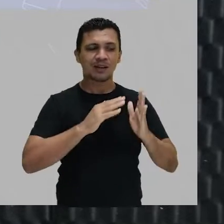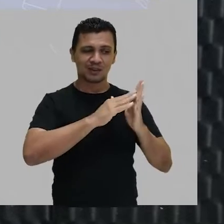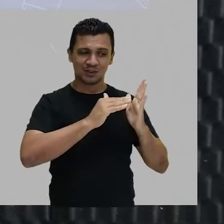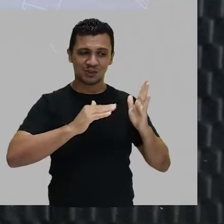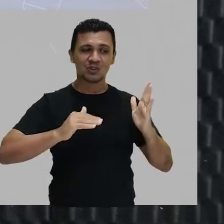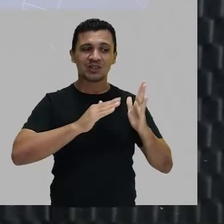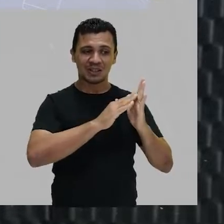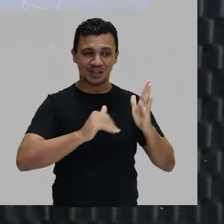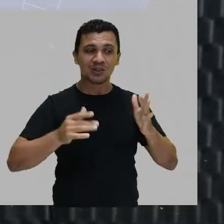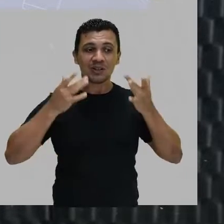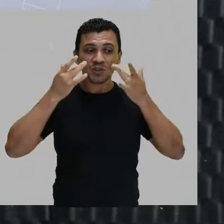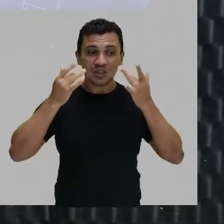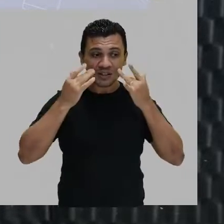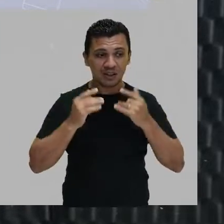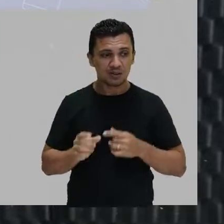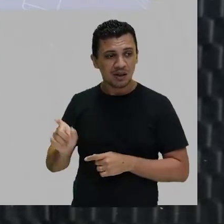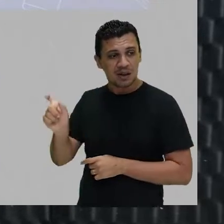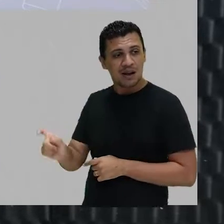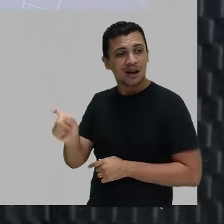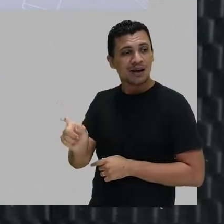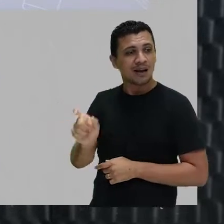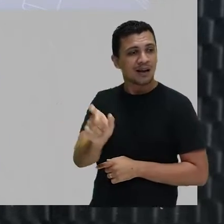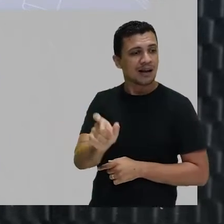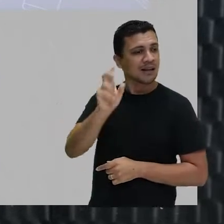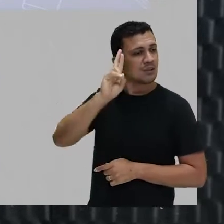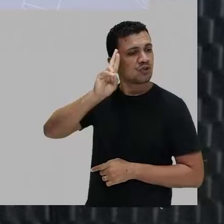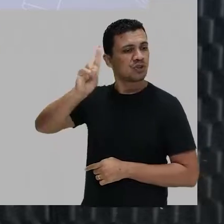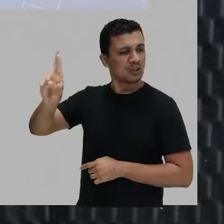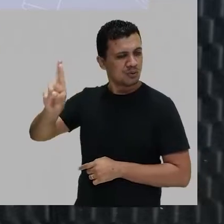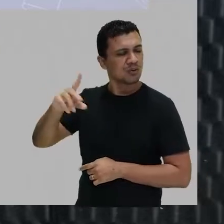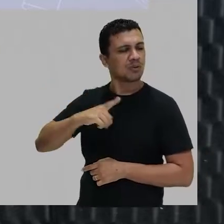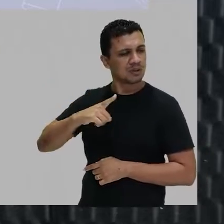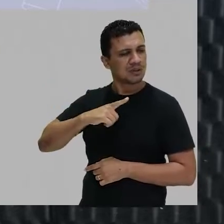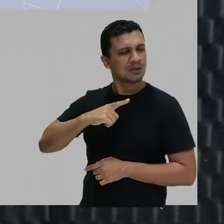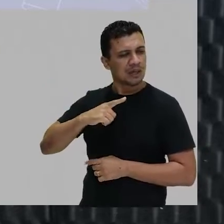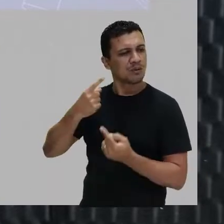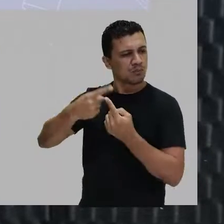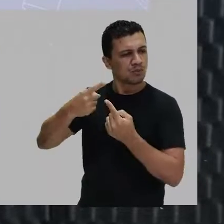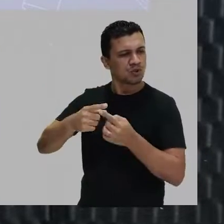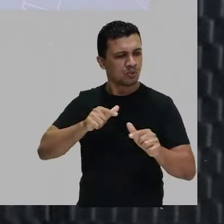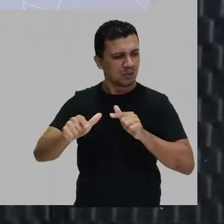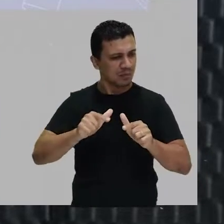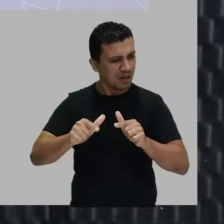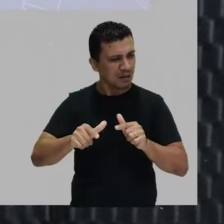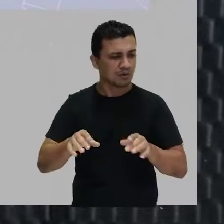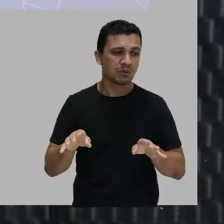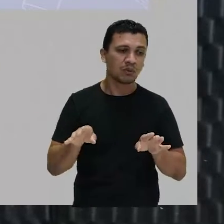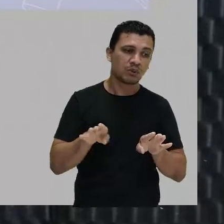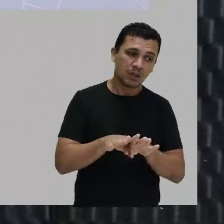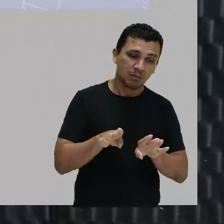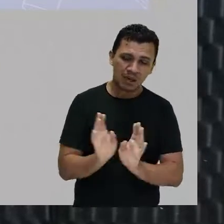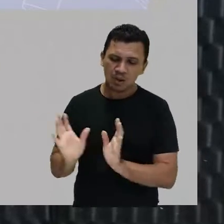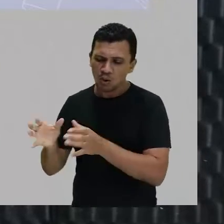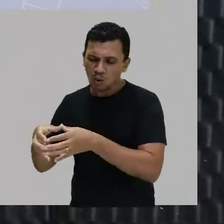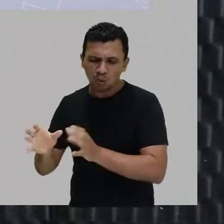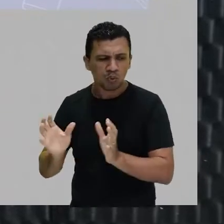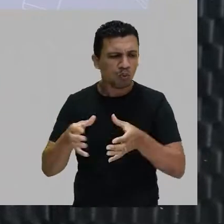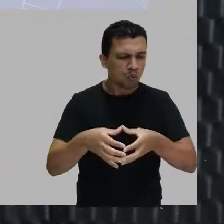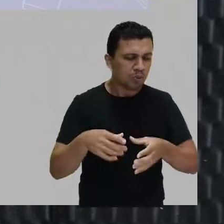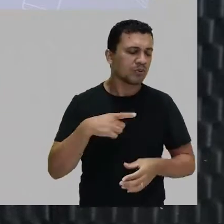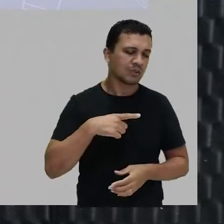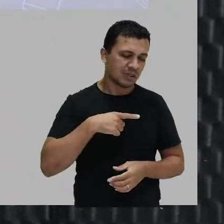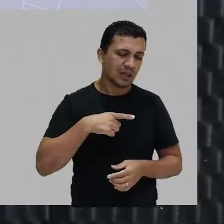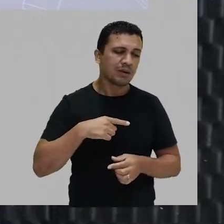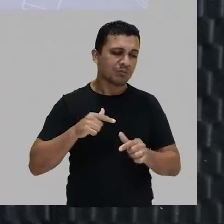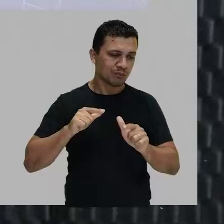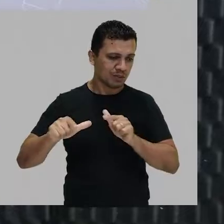teatral. Cada diretor segue uma linha de trabalho. Cada grupo segue uma linha de trabalho. Cada período de teatro